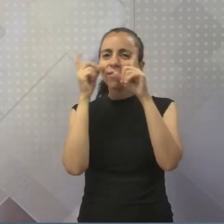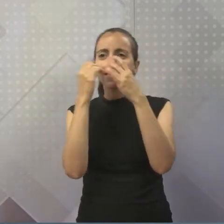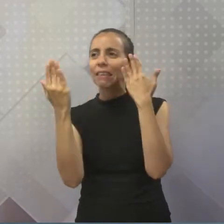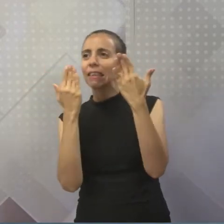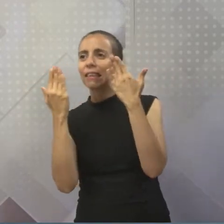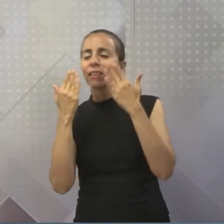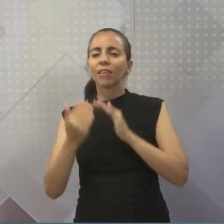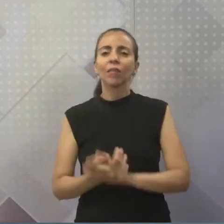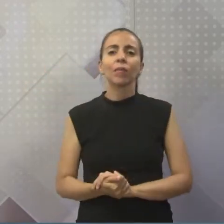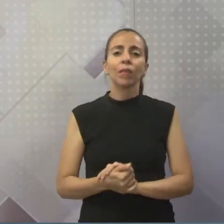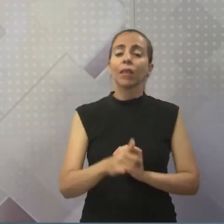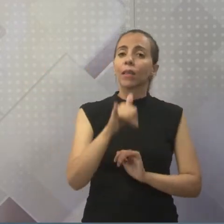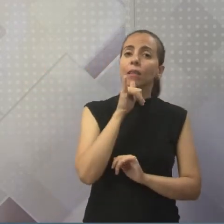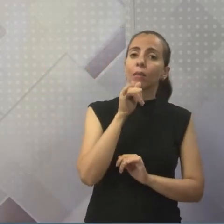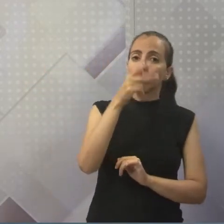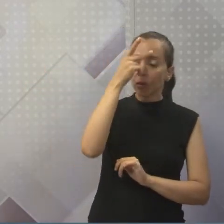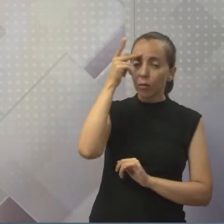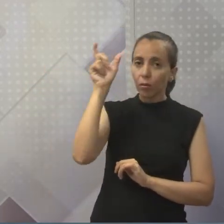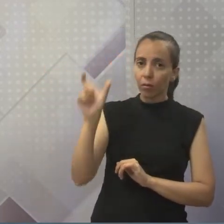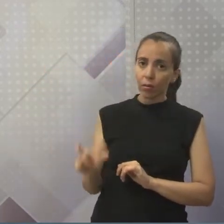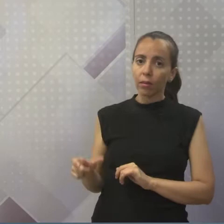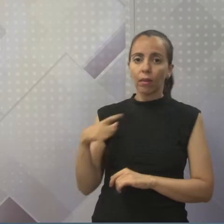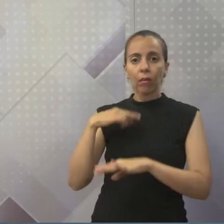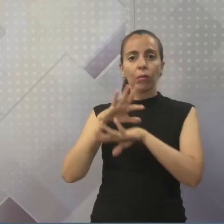pessoa daltônica, ela tem